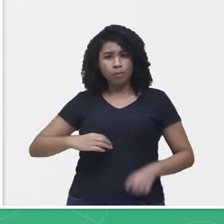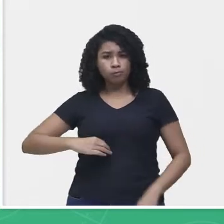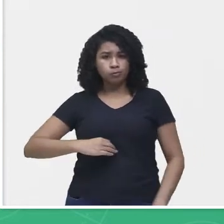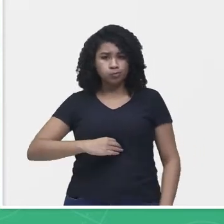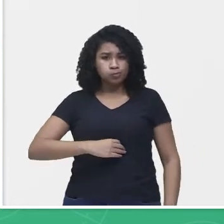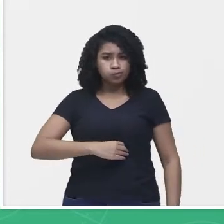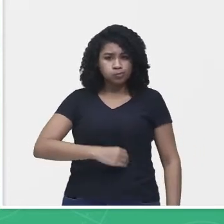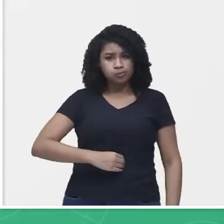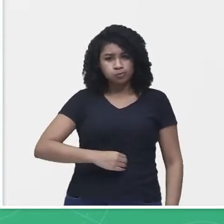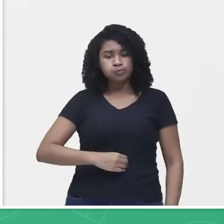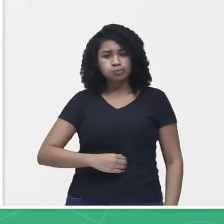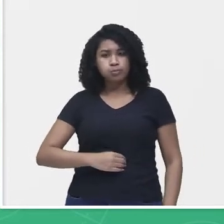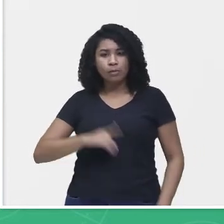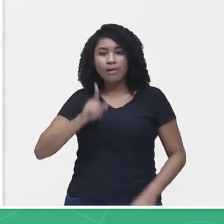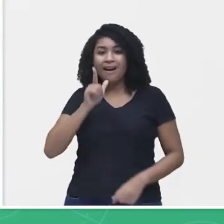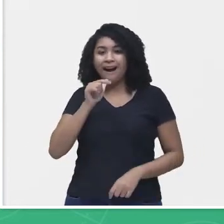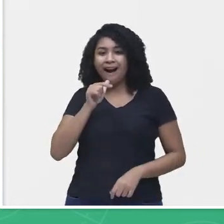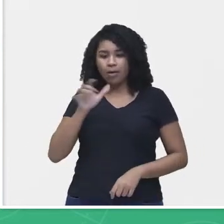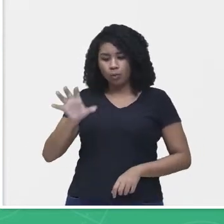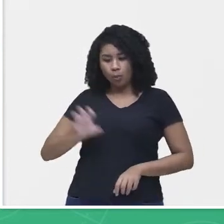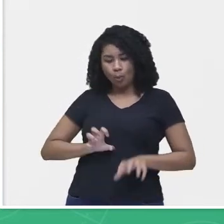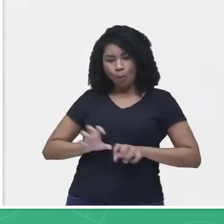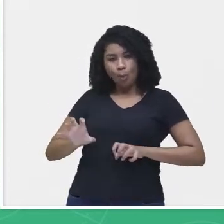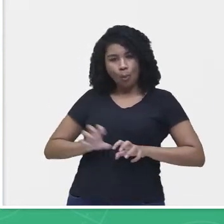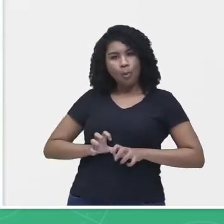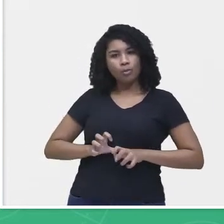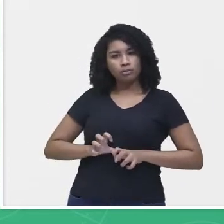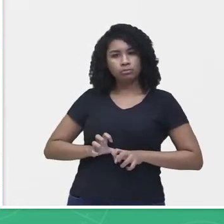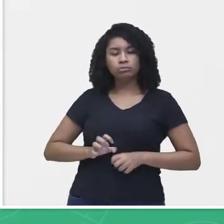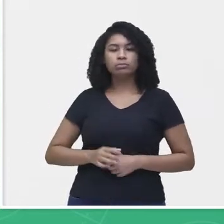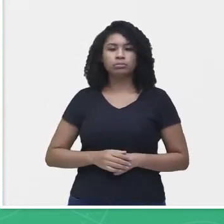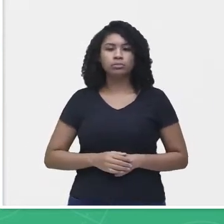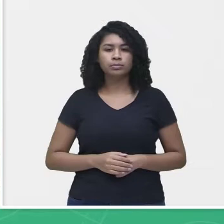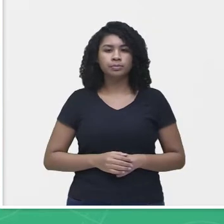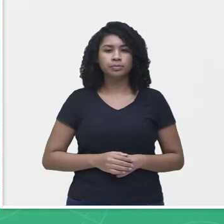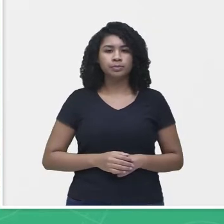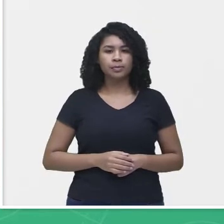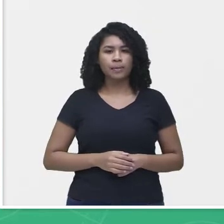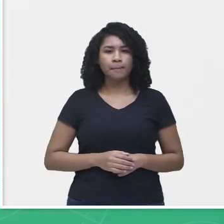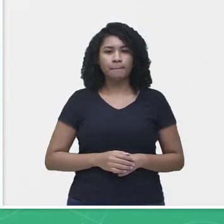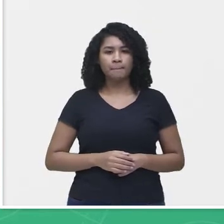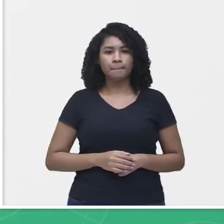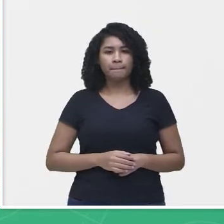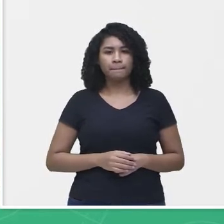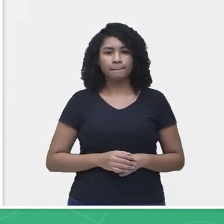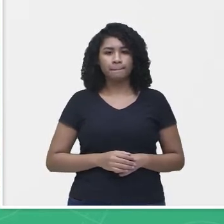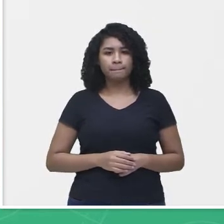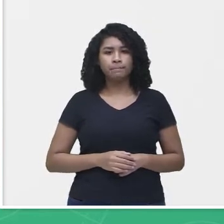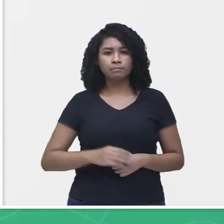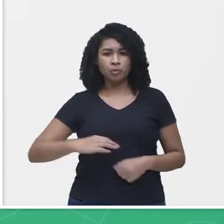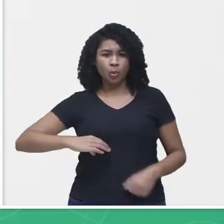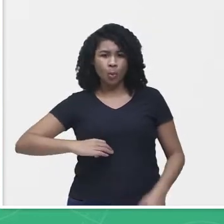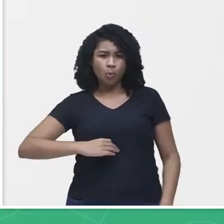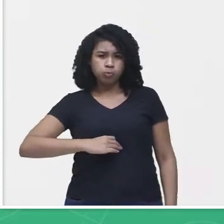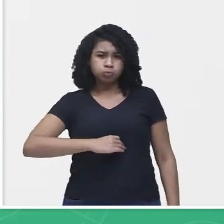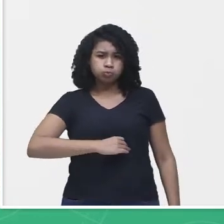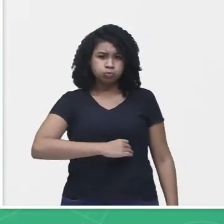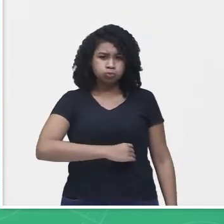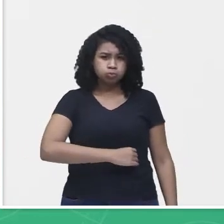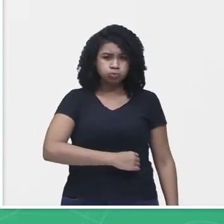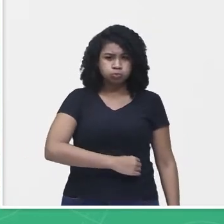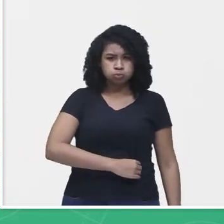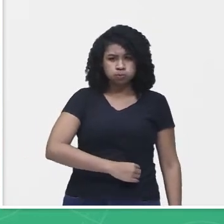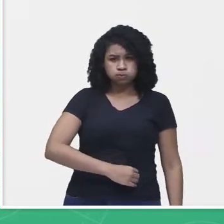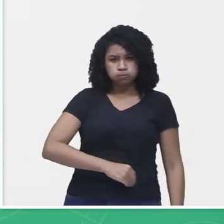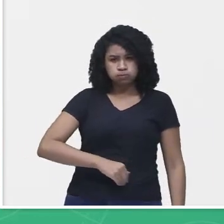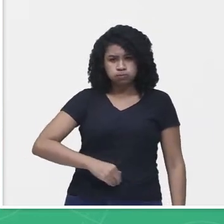absorve água, tá? Presente nos alimentos. O intestino grosso, ele possui cerca de 1,5,